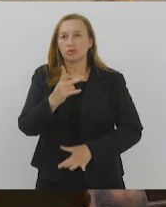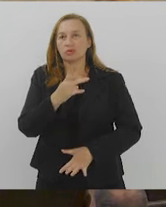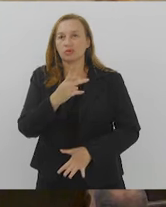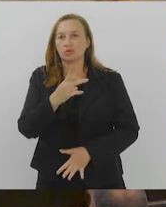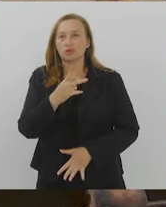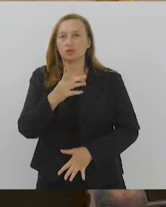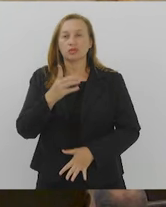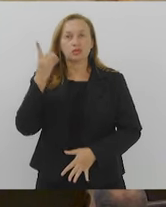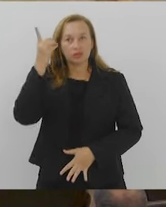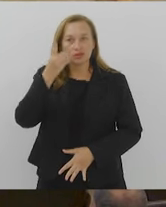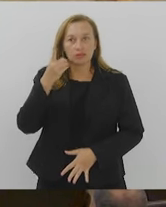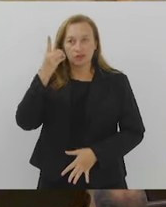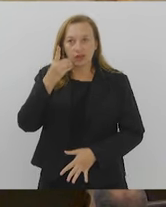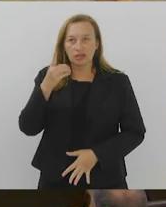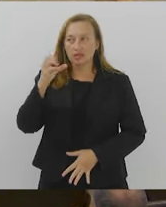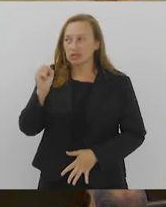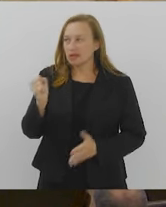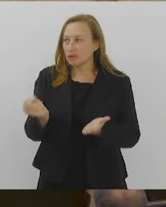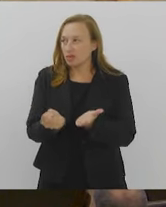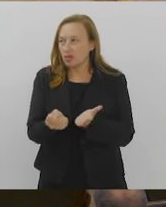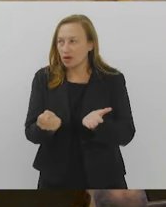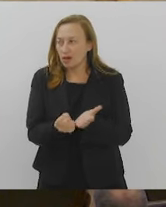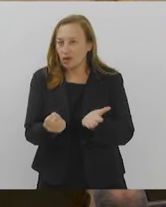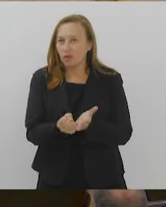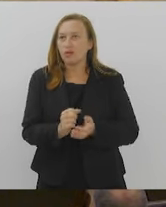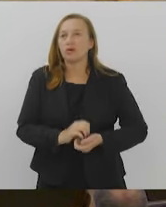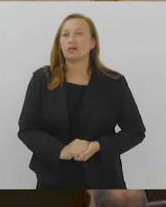Fabiano Gonçalves, vereador de Niterói.